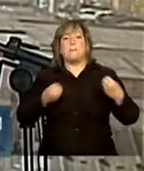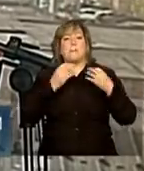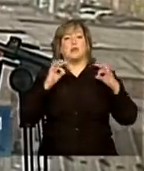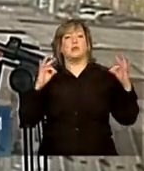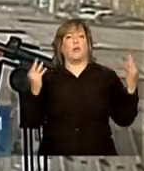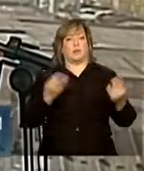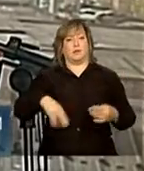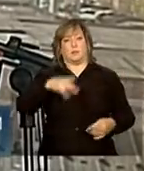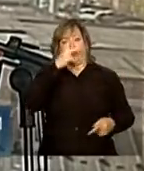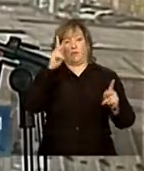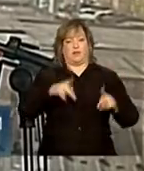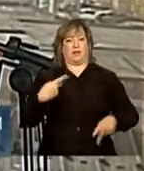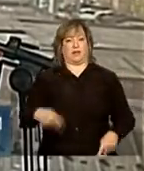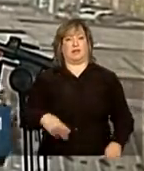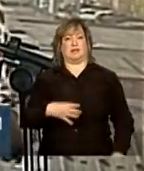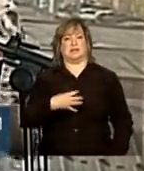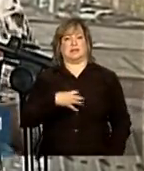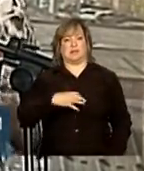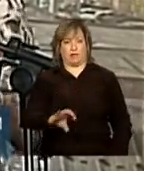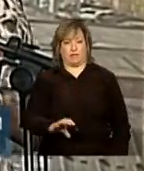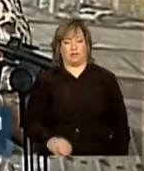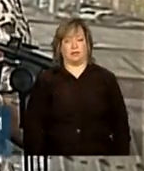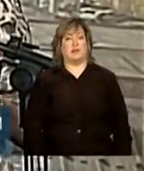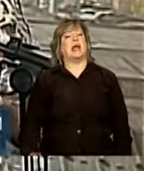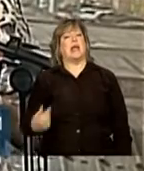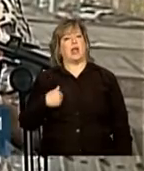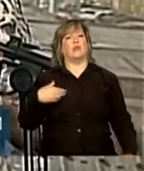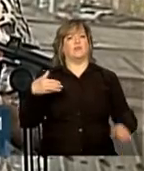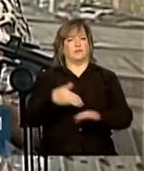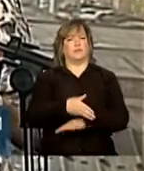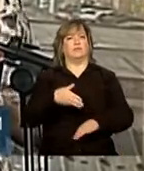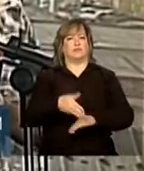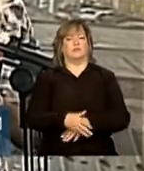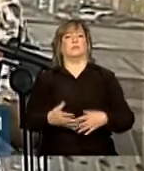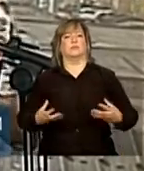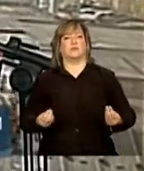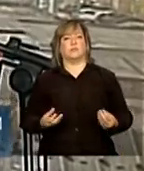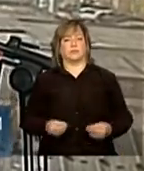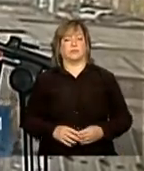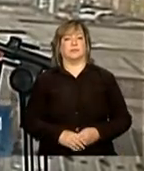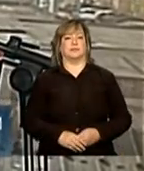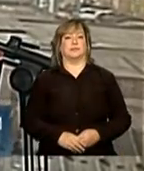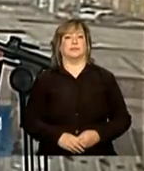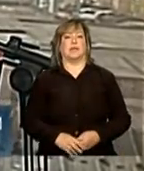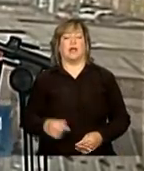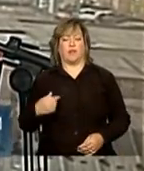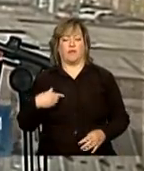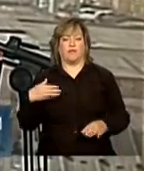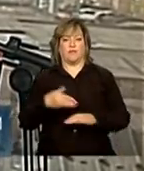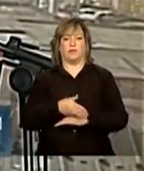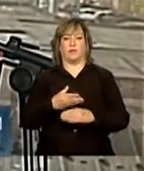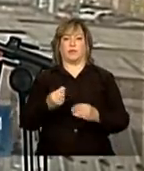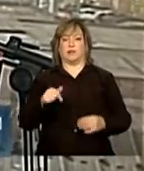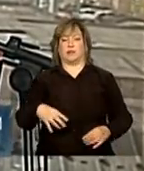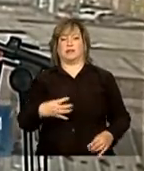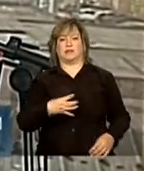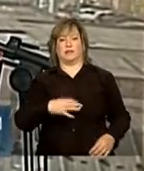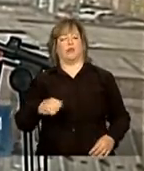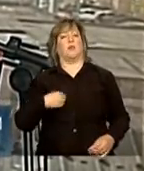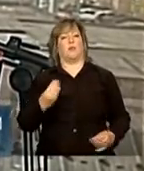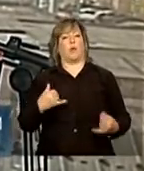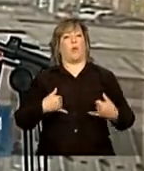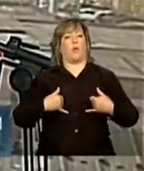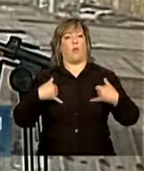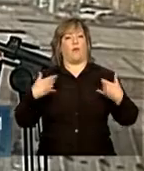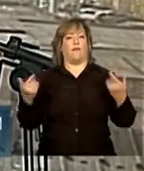Salvador. Eu, de fato, tenho vindo muito aqui, não é, Jacques? Tenho. Eu tenho vindo muito aqui e tenho muito orgulho